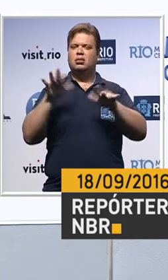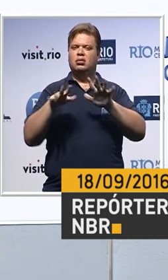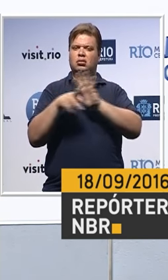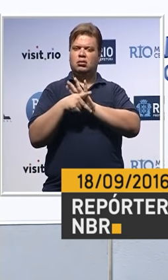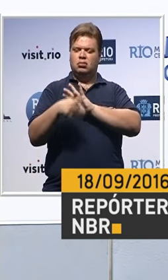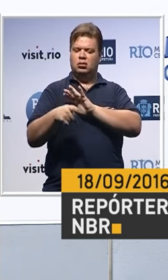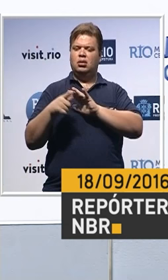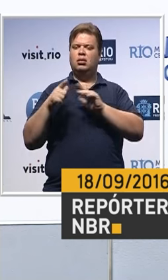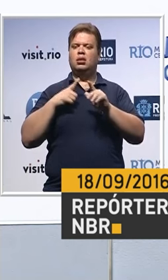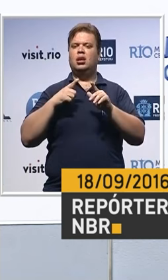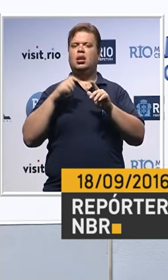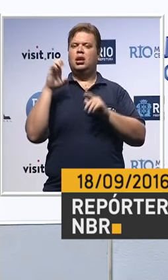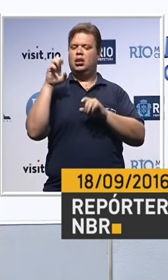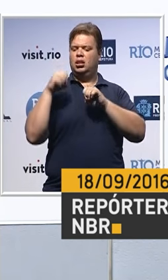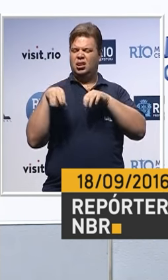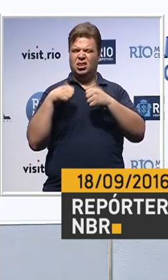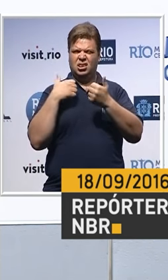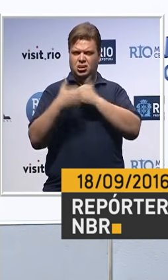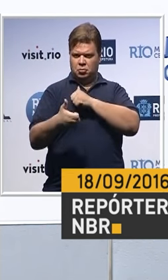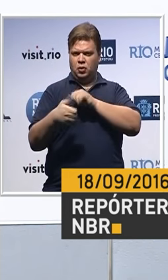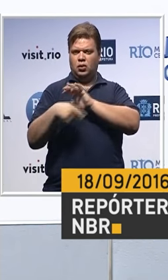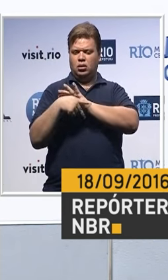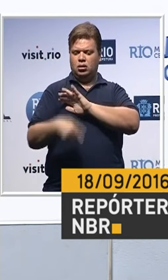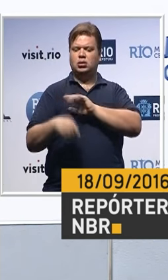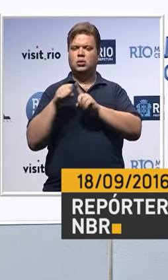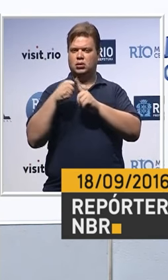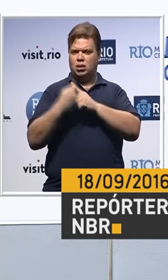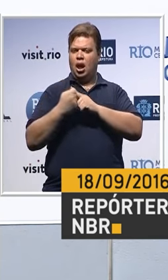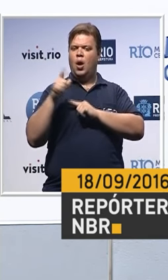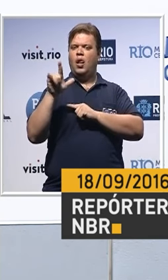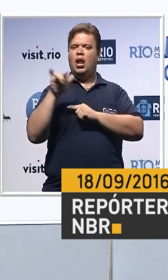esporte lazer, de esporte como qualidade de vida.